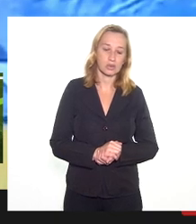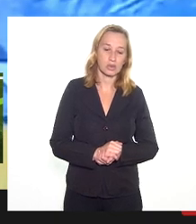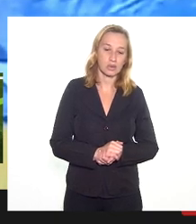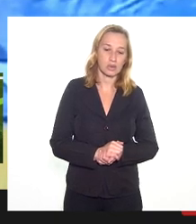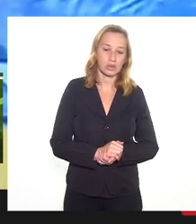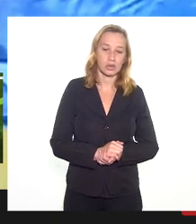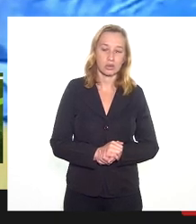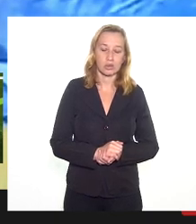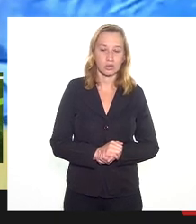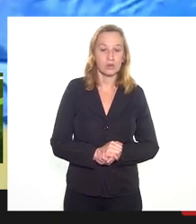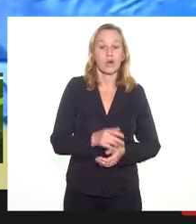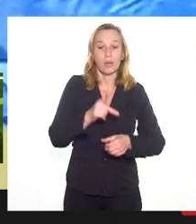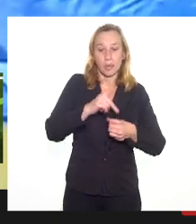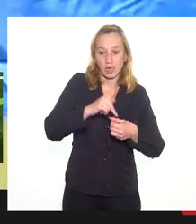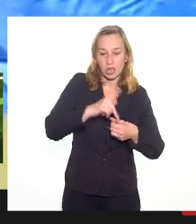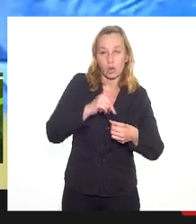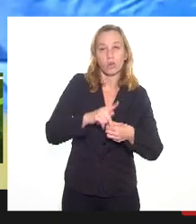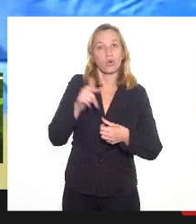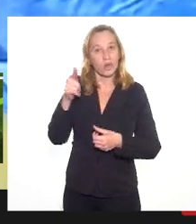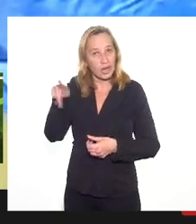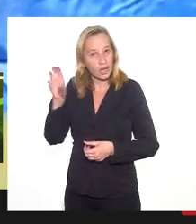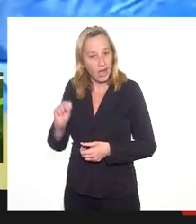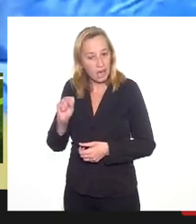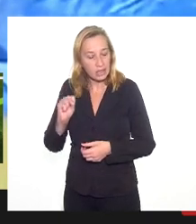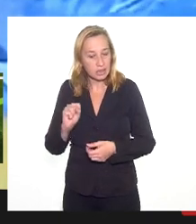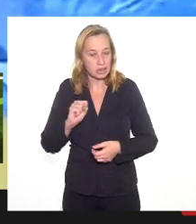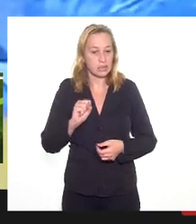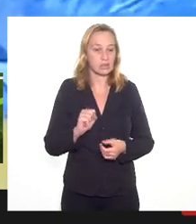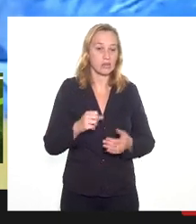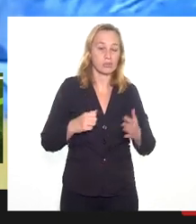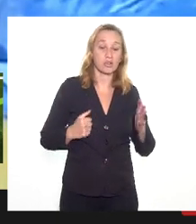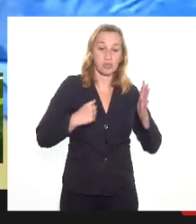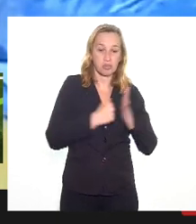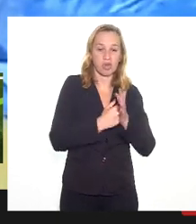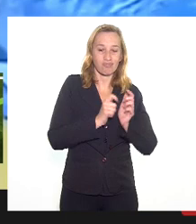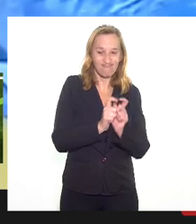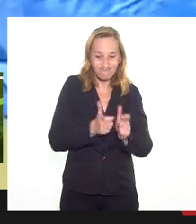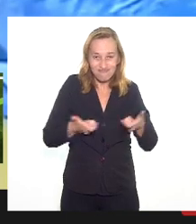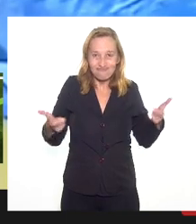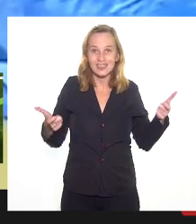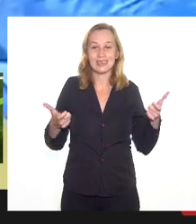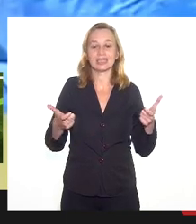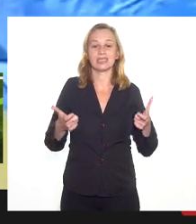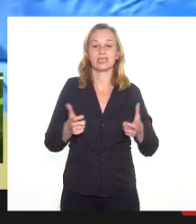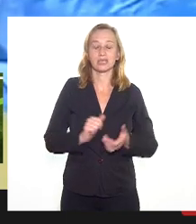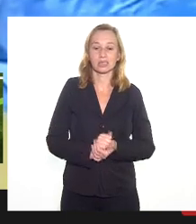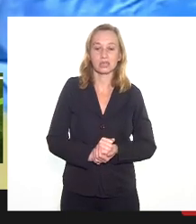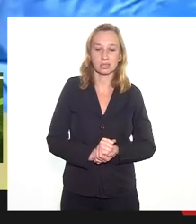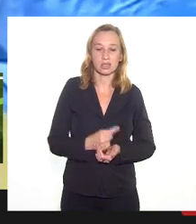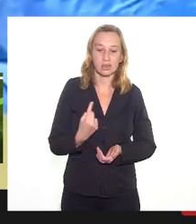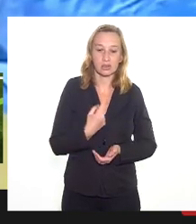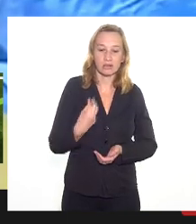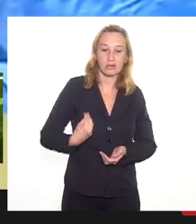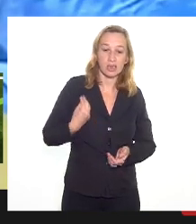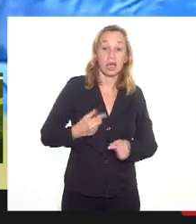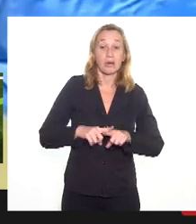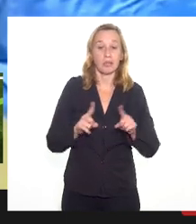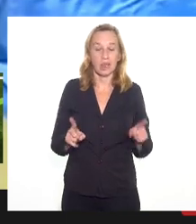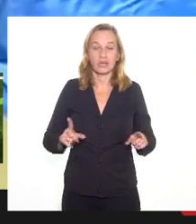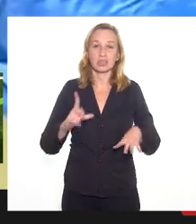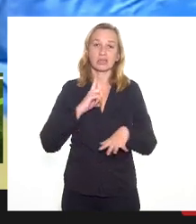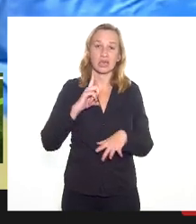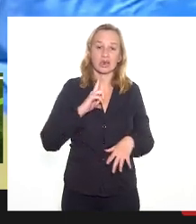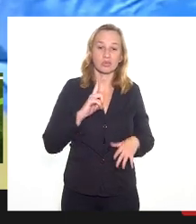fins de offshore, de petróleo, de gás. Isso é um pacto muito grande, são passivos que convivemos, mas, mesmo assim,